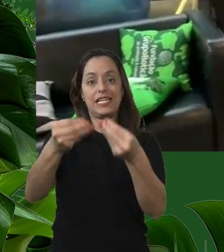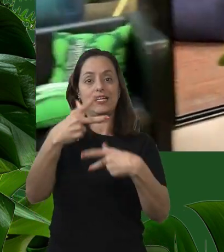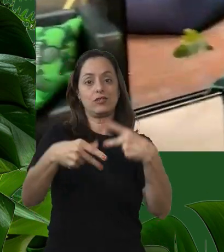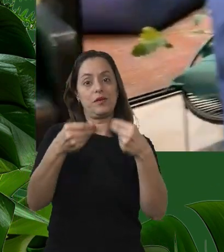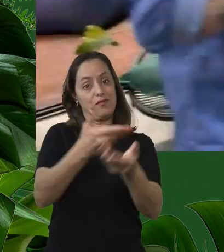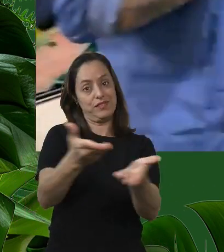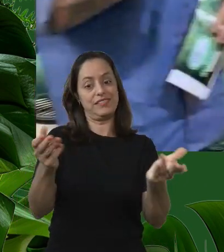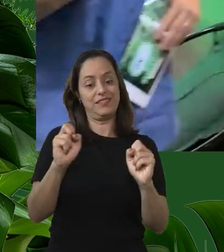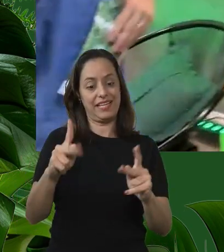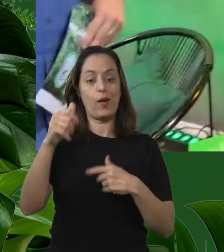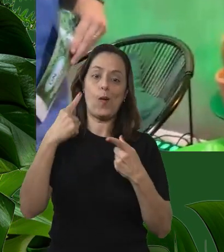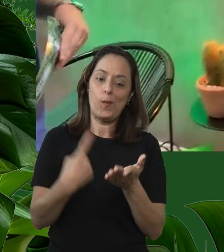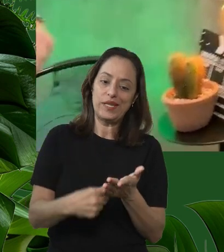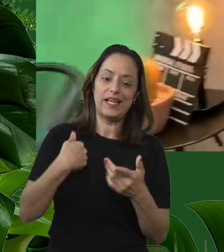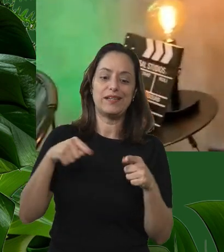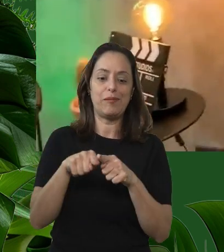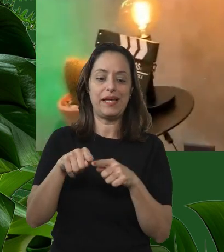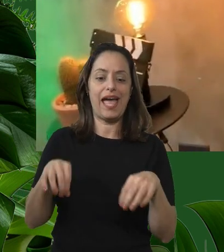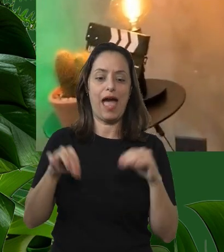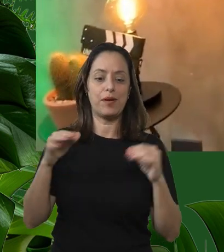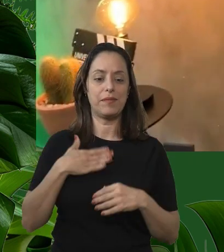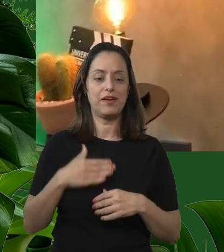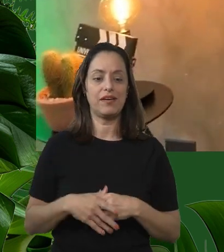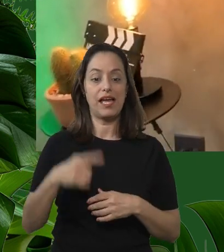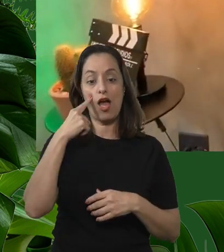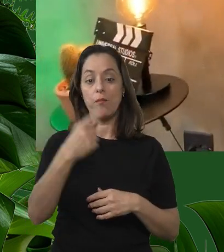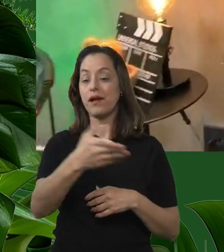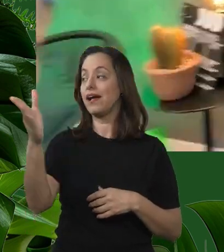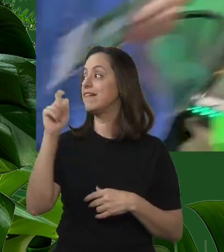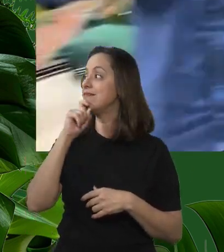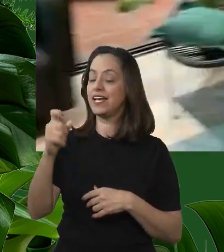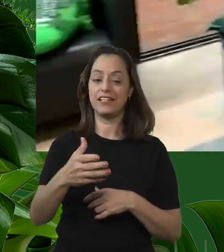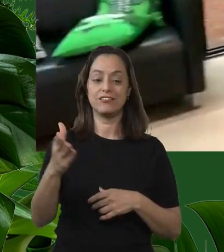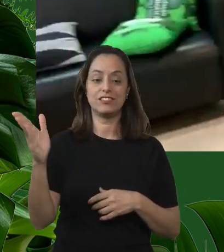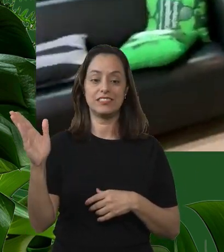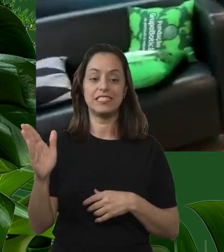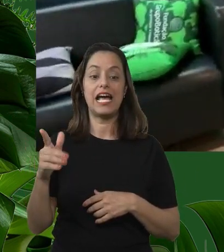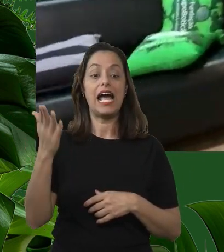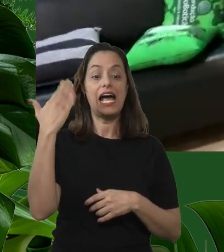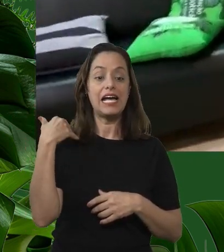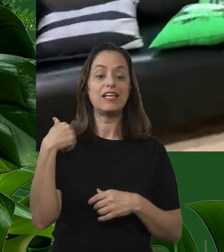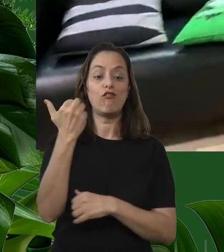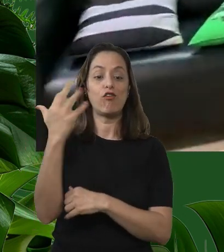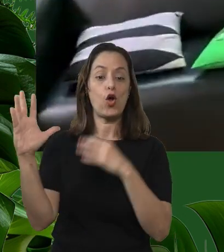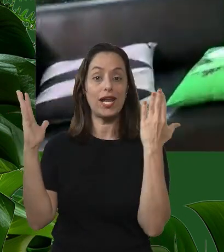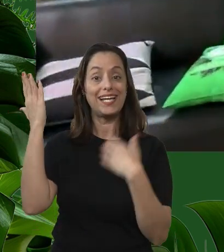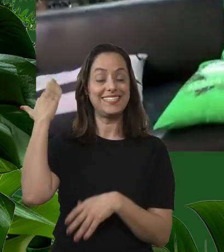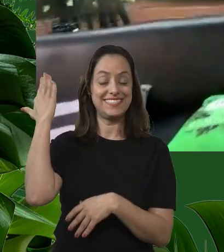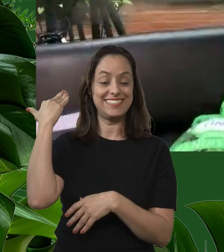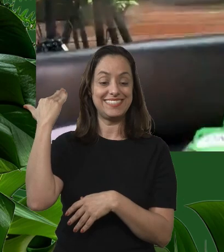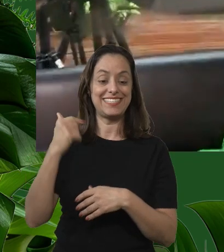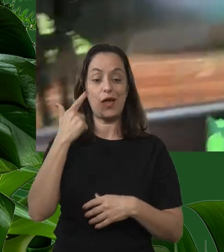Então, combinado. Também abro o meu. Hã? E mostra o verde aí, Ana. Verdade. Ah, a floresta que eu tava. Vem aqui, me sigam. Olha